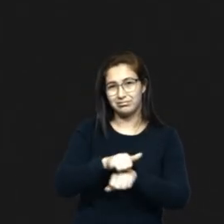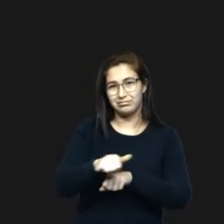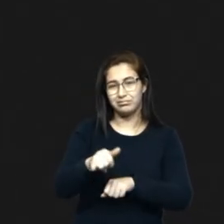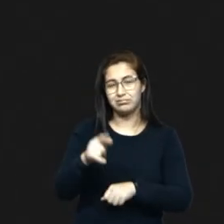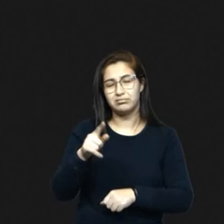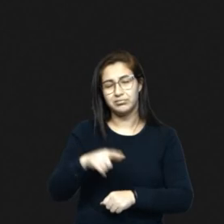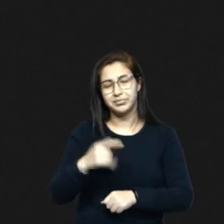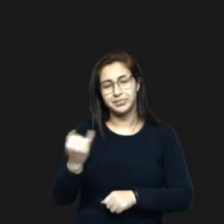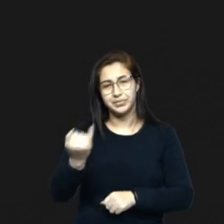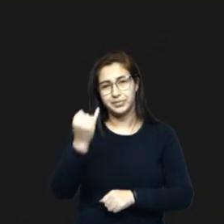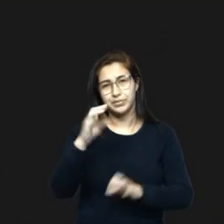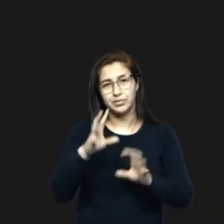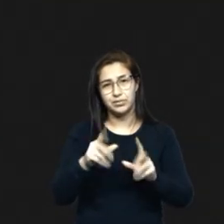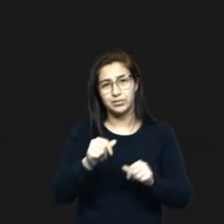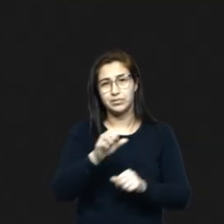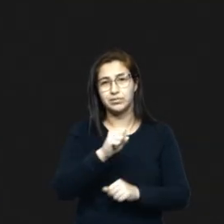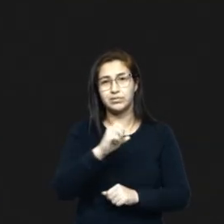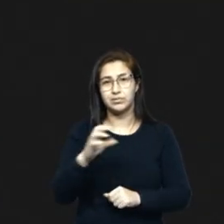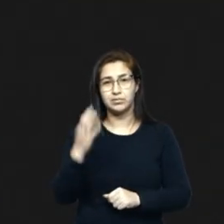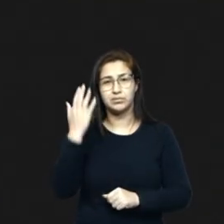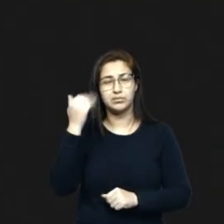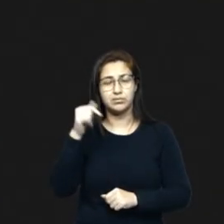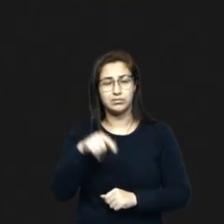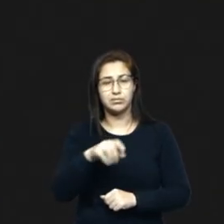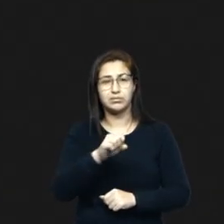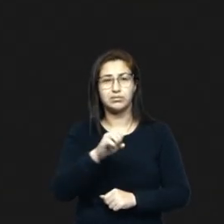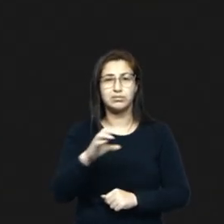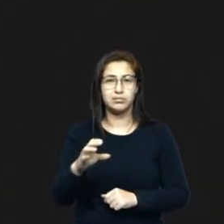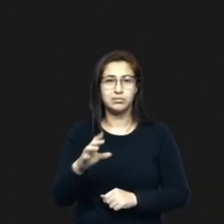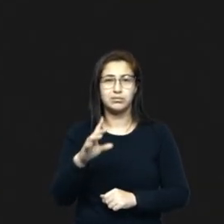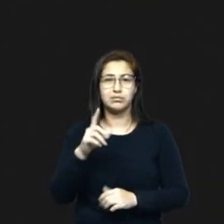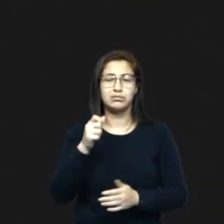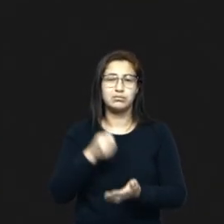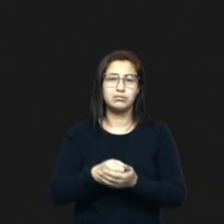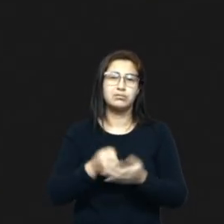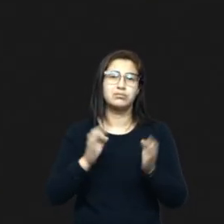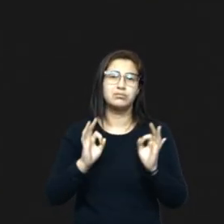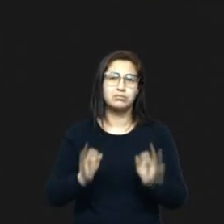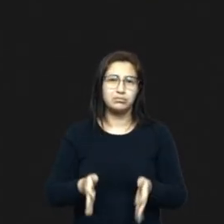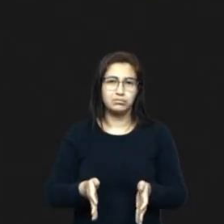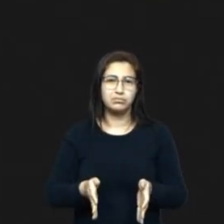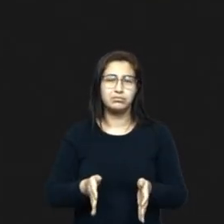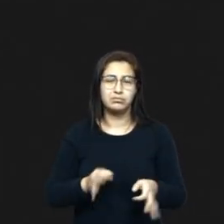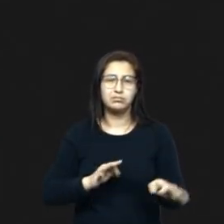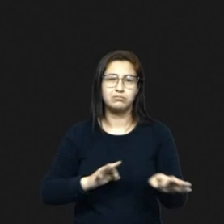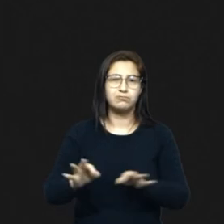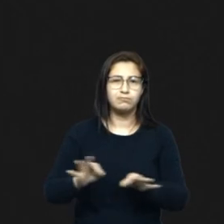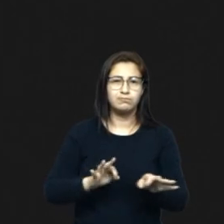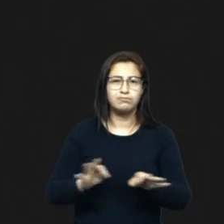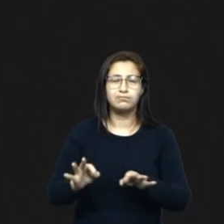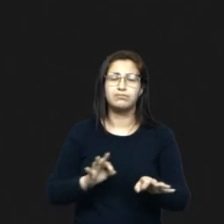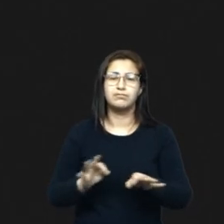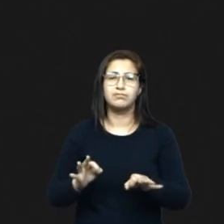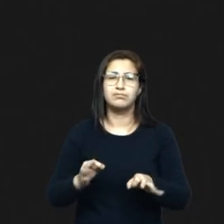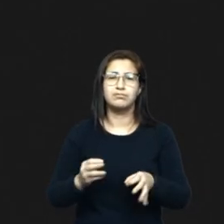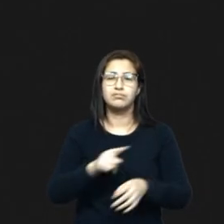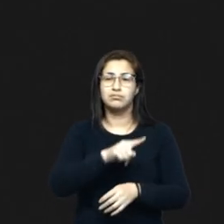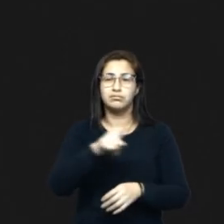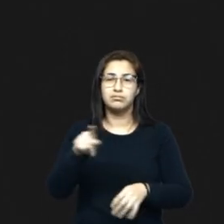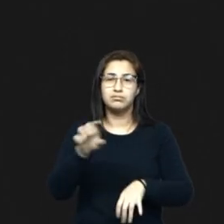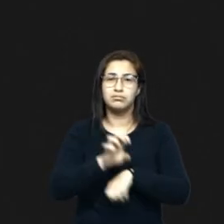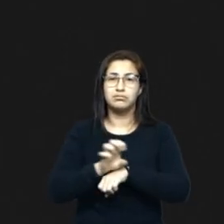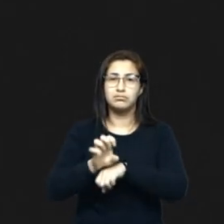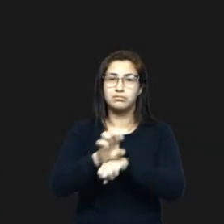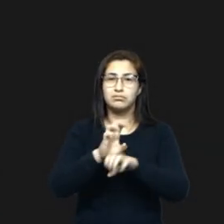Santa Catarina sabe que tem catarinenses aqui que estão mobilizados para mobilizar não só o estado, mas os demais estados da